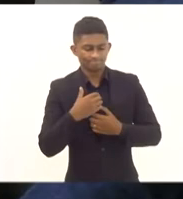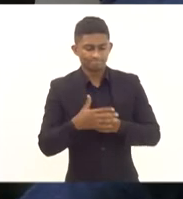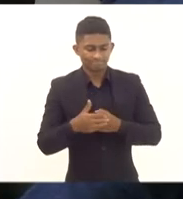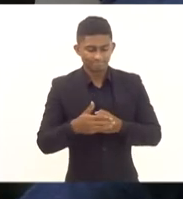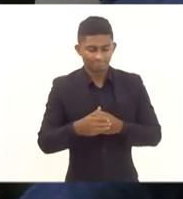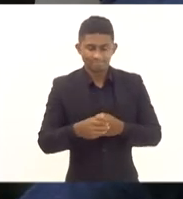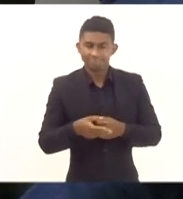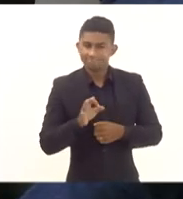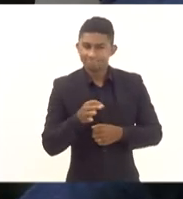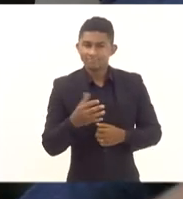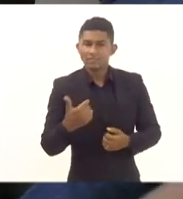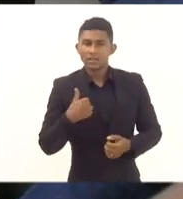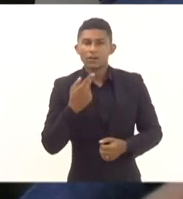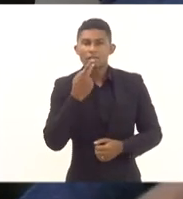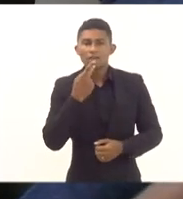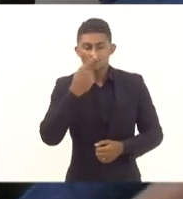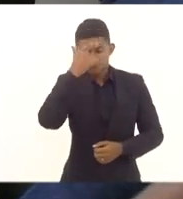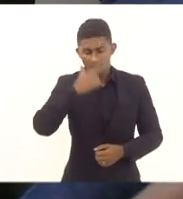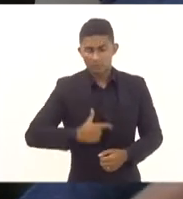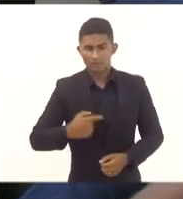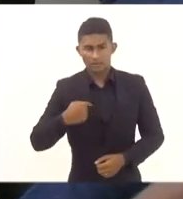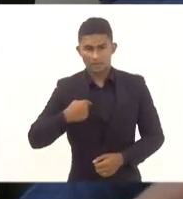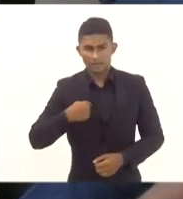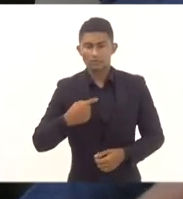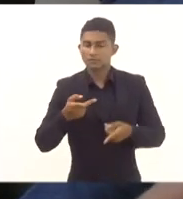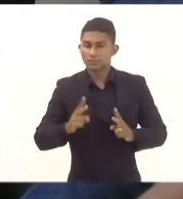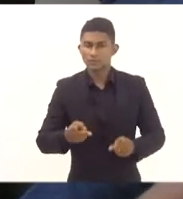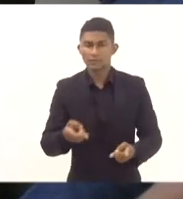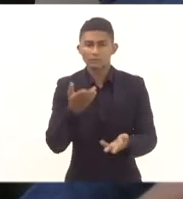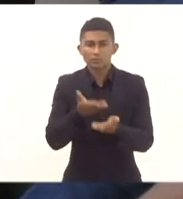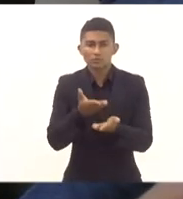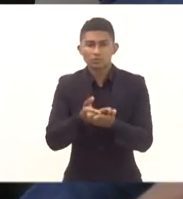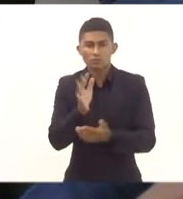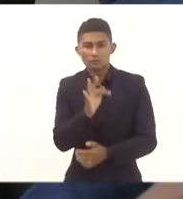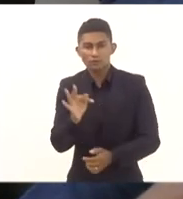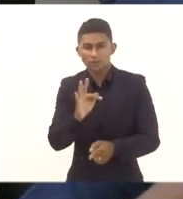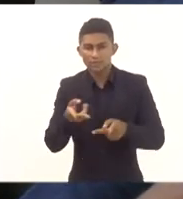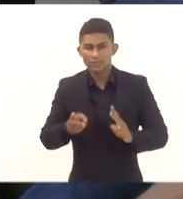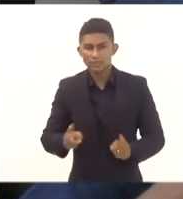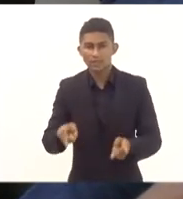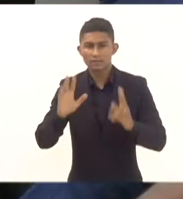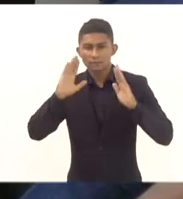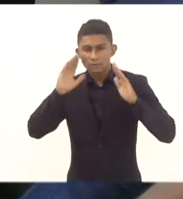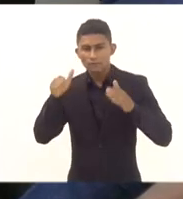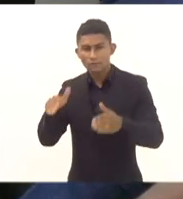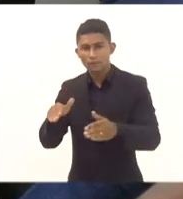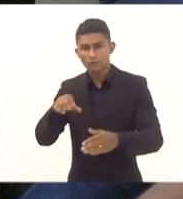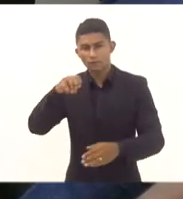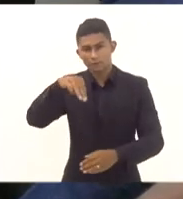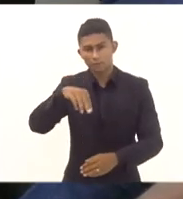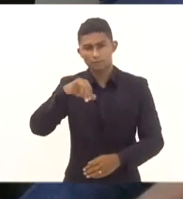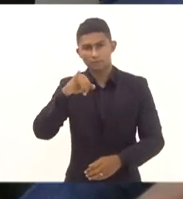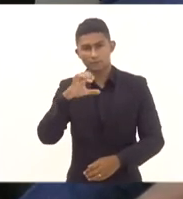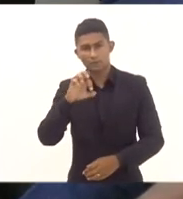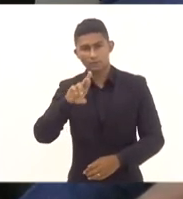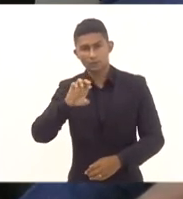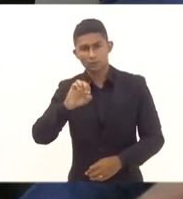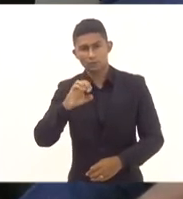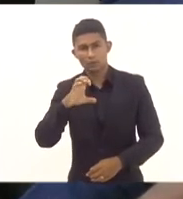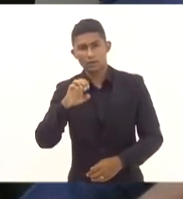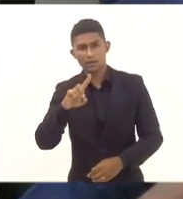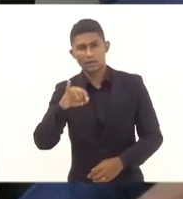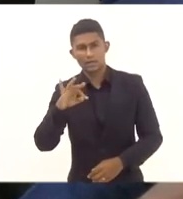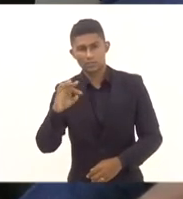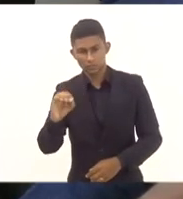assim todos os rapaz meus estudos acadêmicos sempre foram voltados microcrédito uma dissertação de Mestrado que livro já